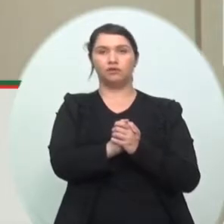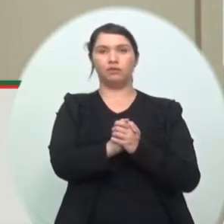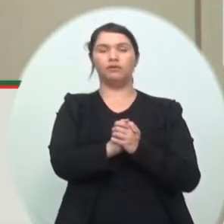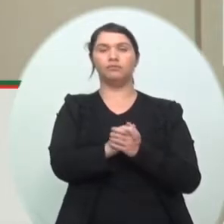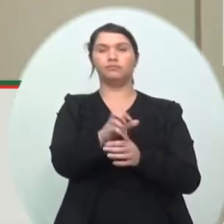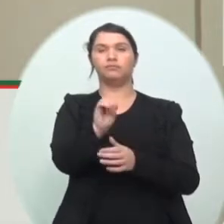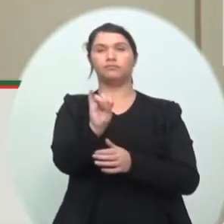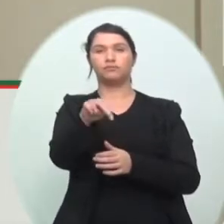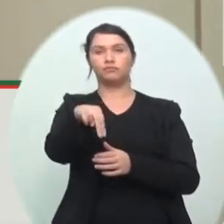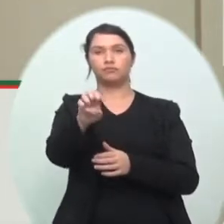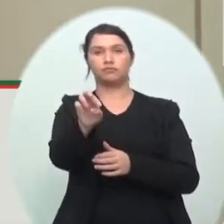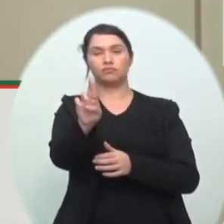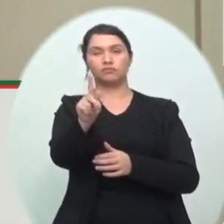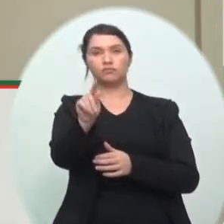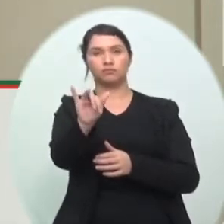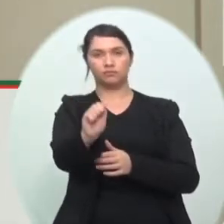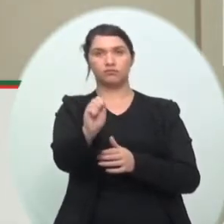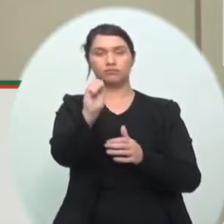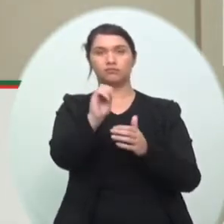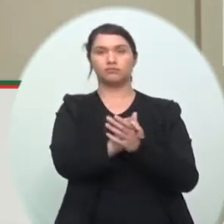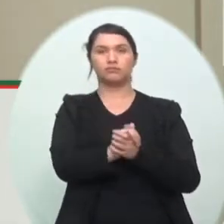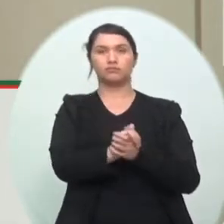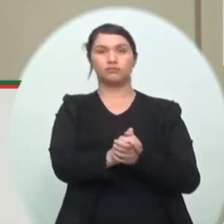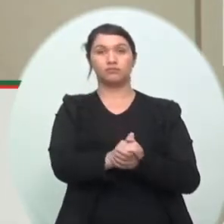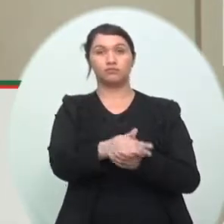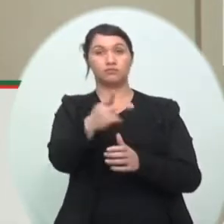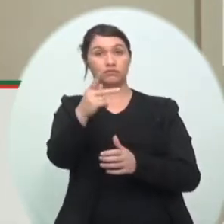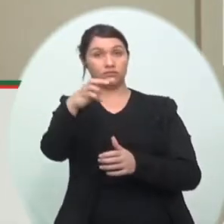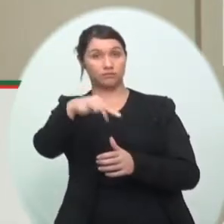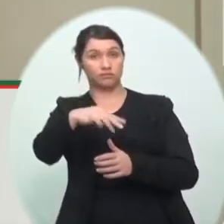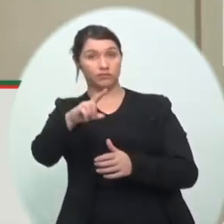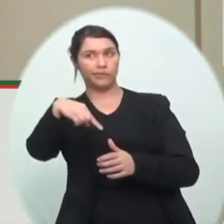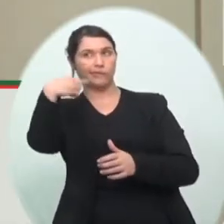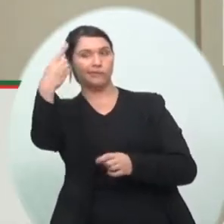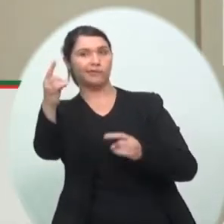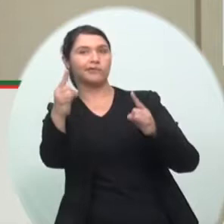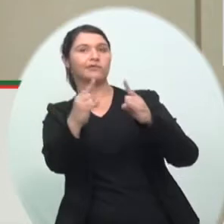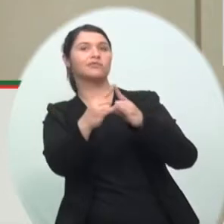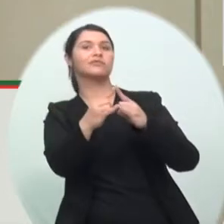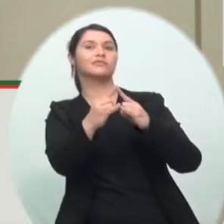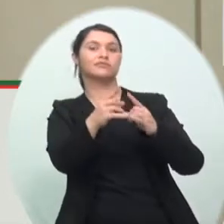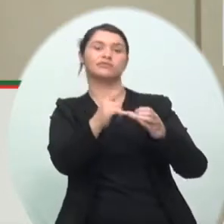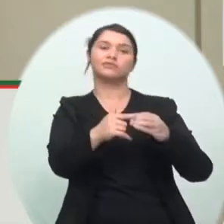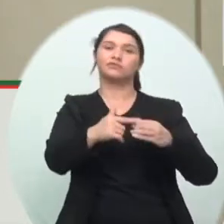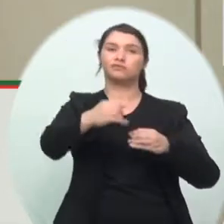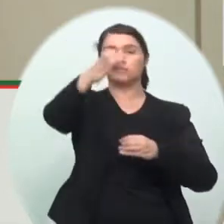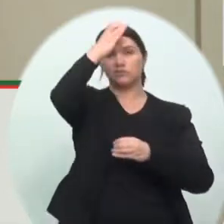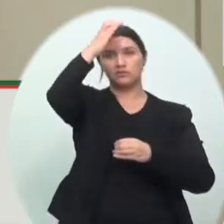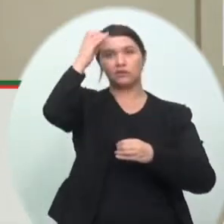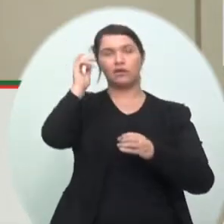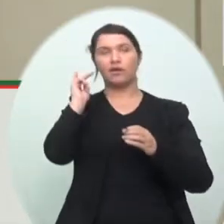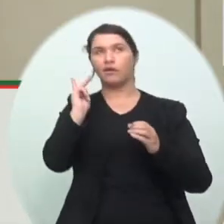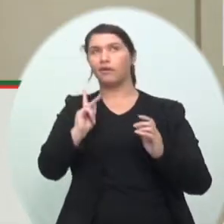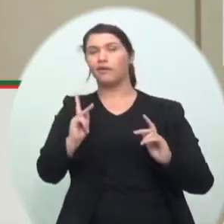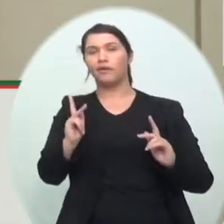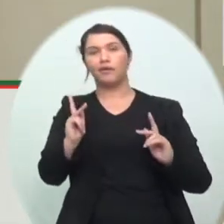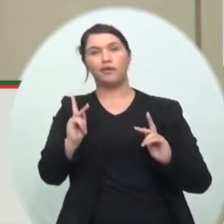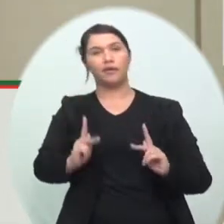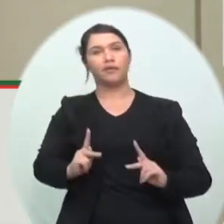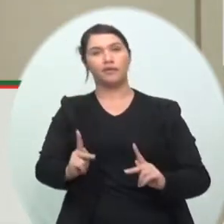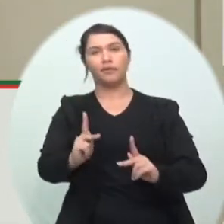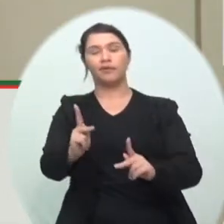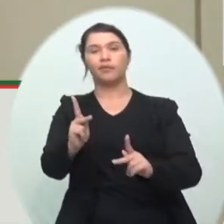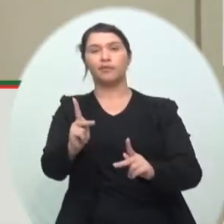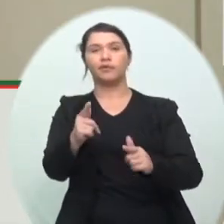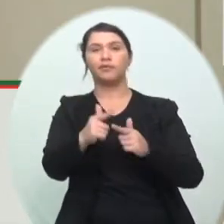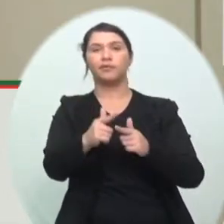pastor Jair, a sinergia da PM com as outras instituições em Criciúma tem a participação direta do